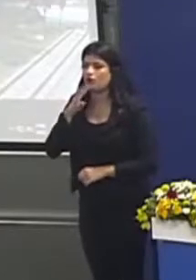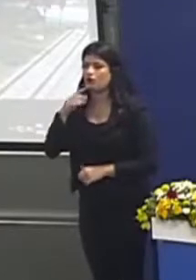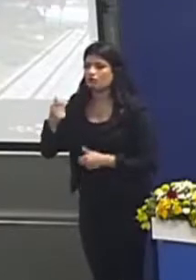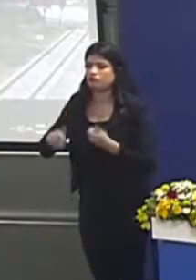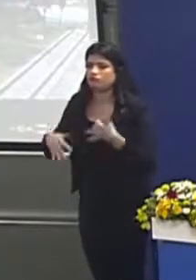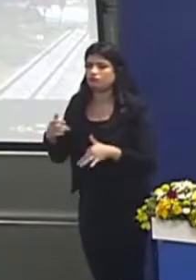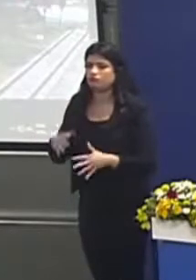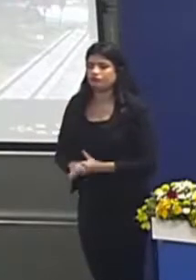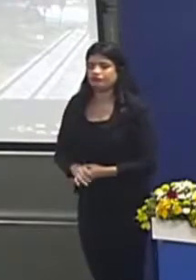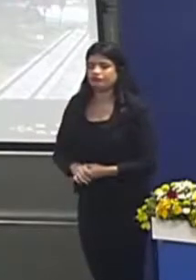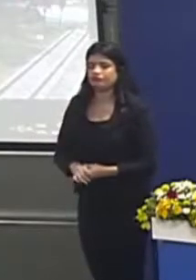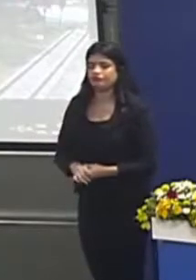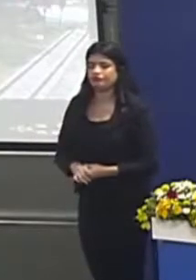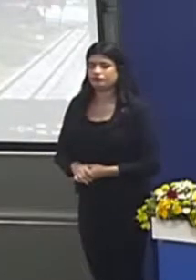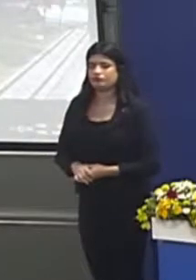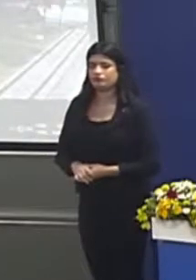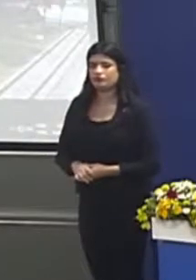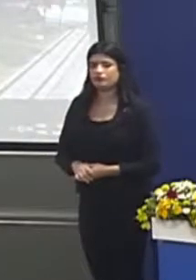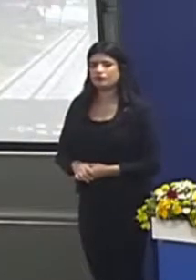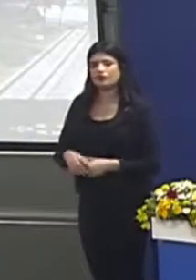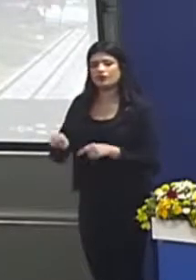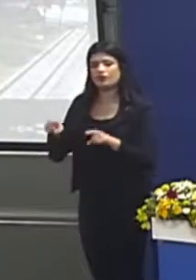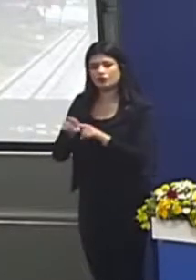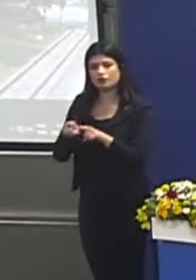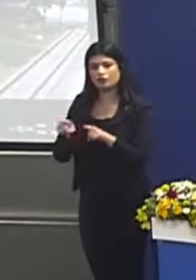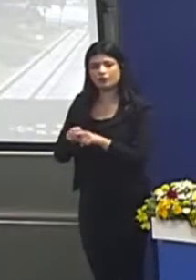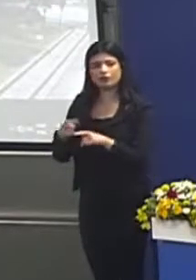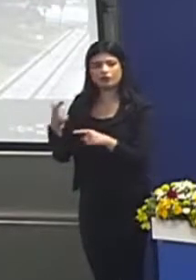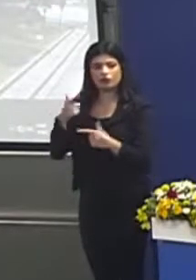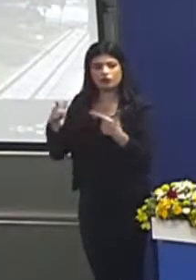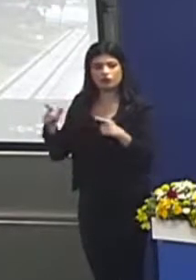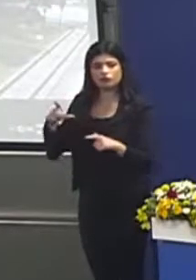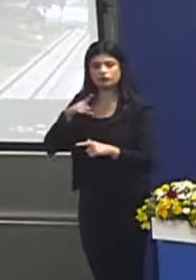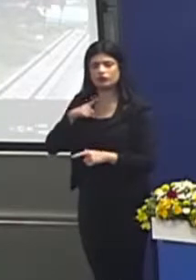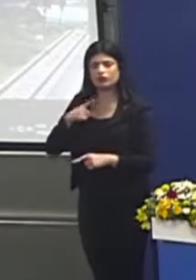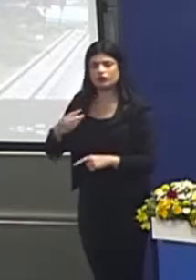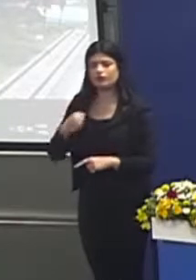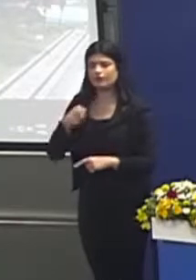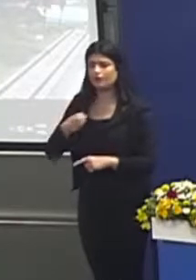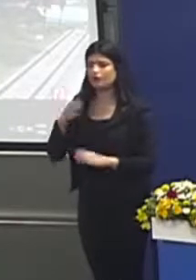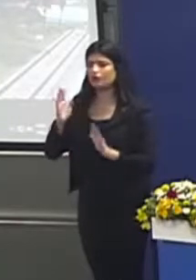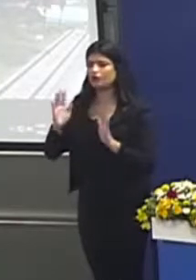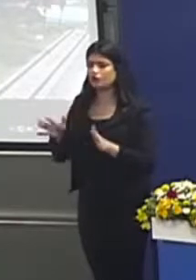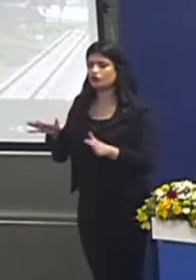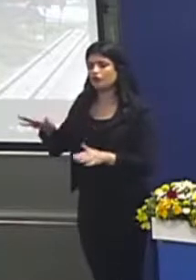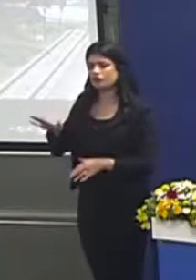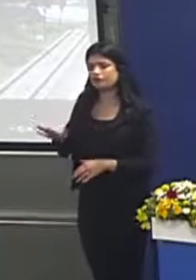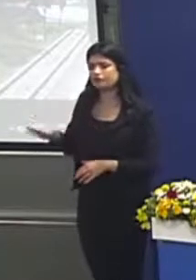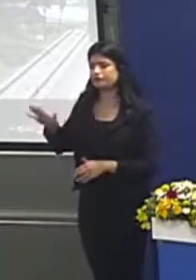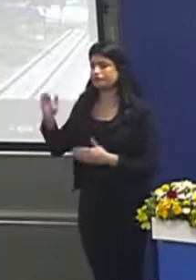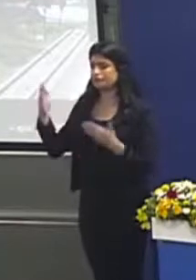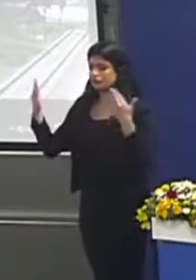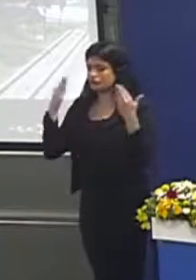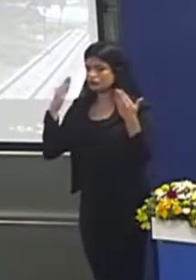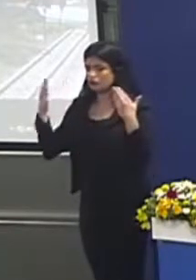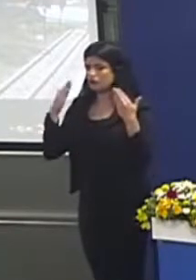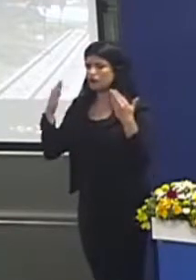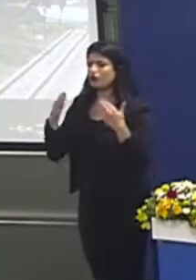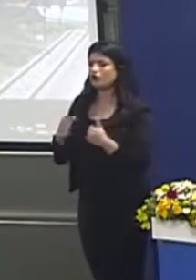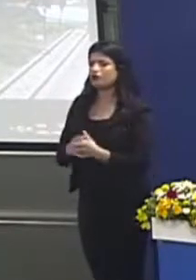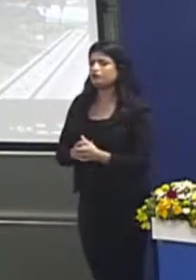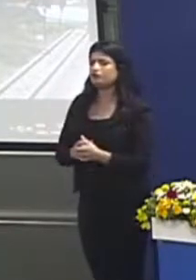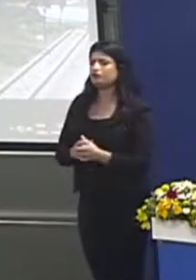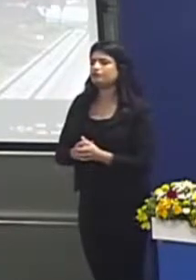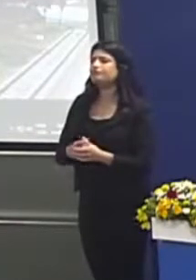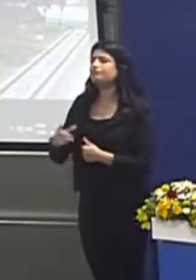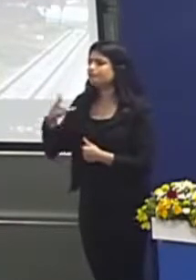dita, as ditas minorias, ou daqueles que foram ou estão deixados à margem. A psicologia tem